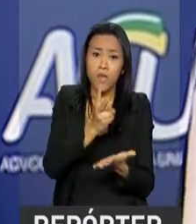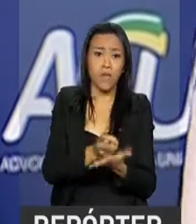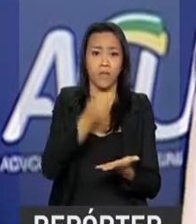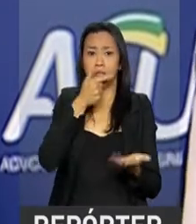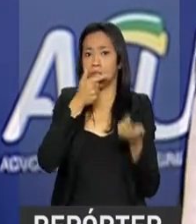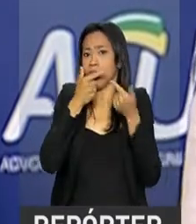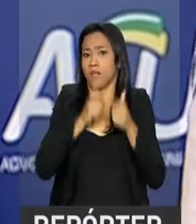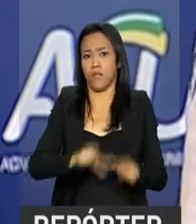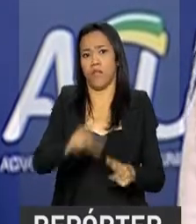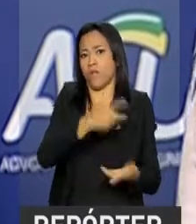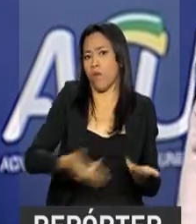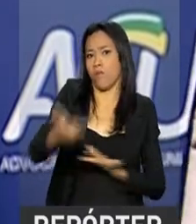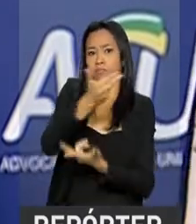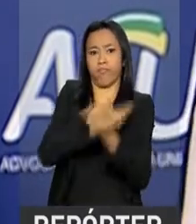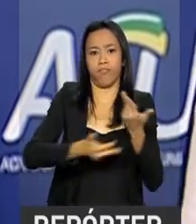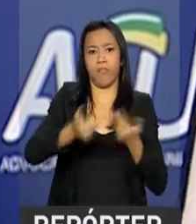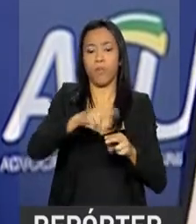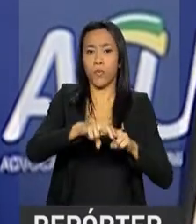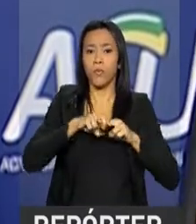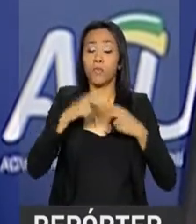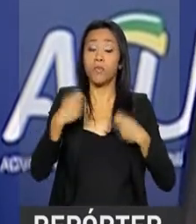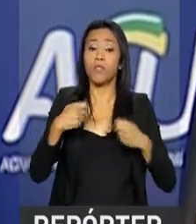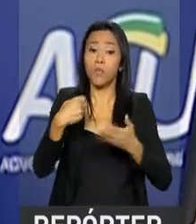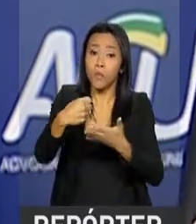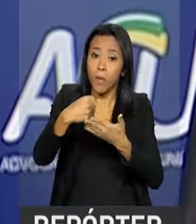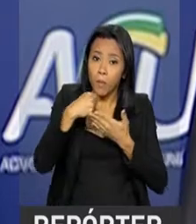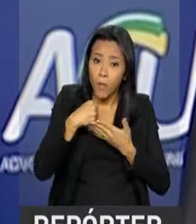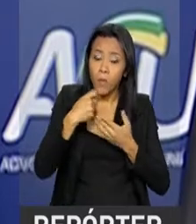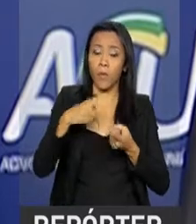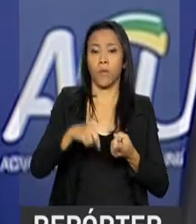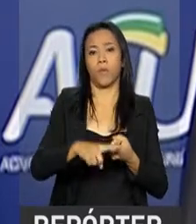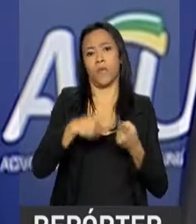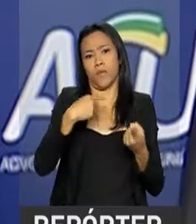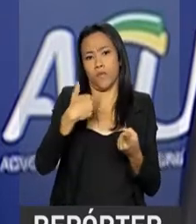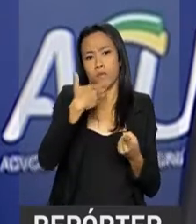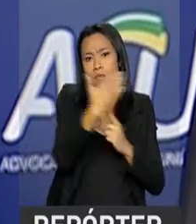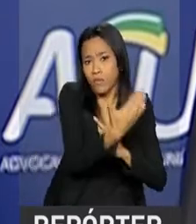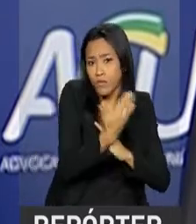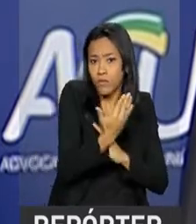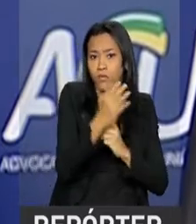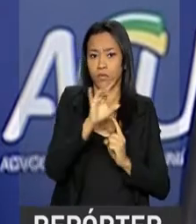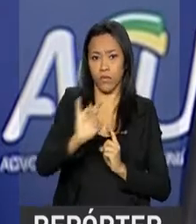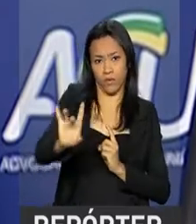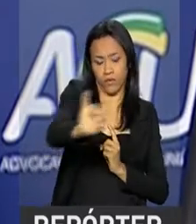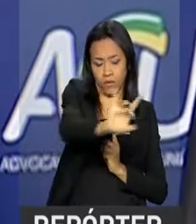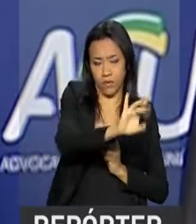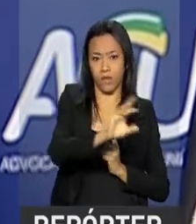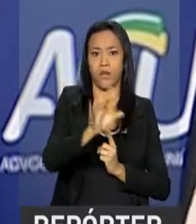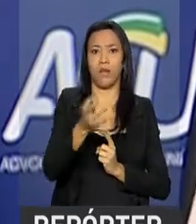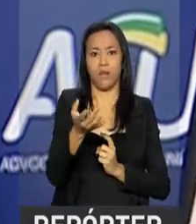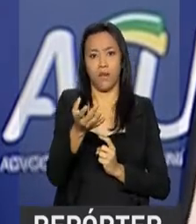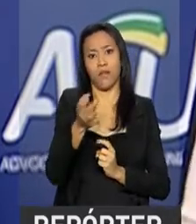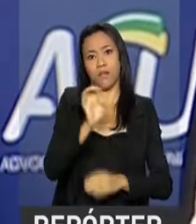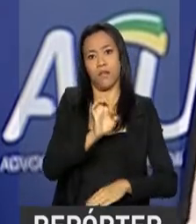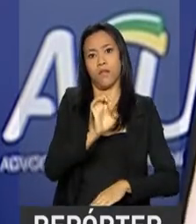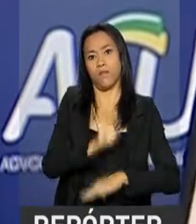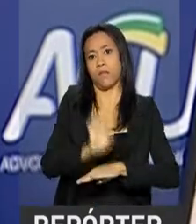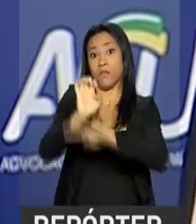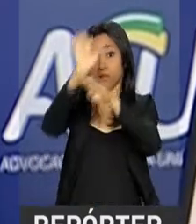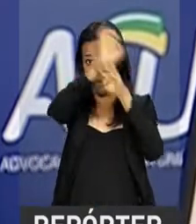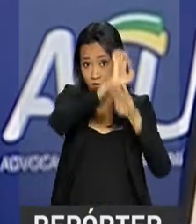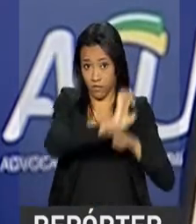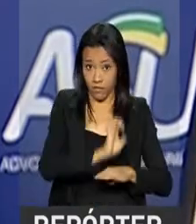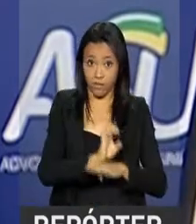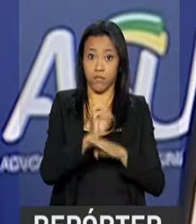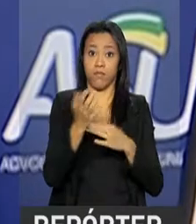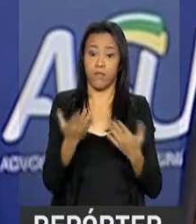Para isso precisamos contar com o apoio, com o suporte, com a cooperação, também, né, das demais, de todas as unidades